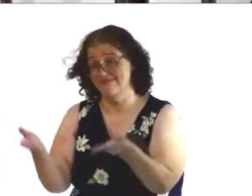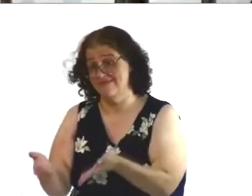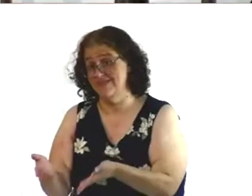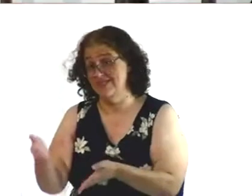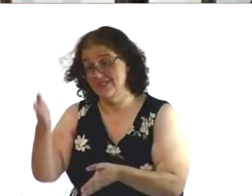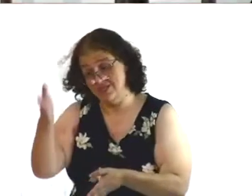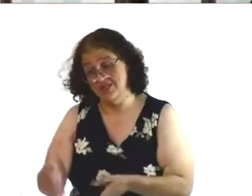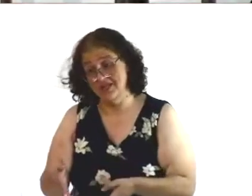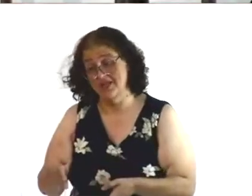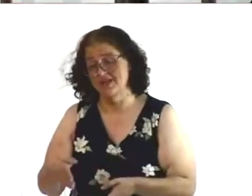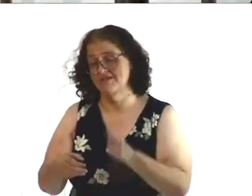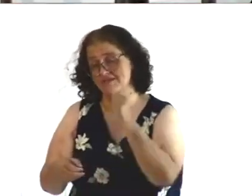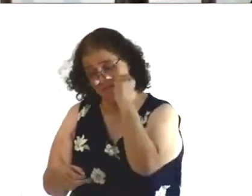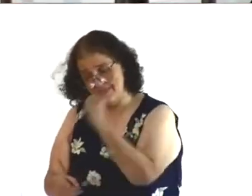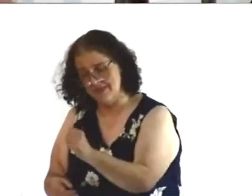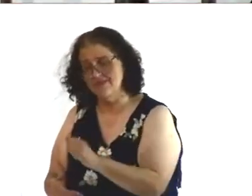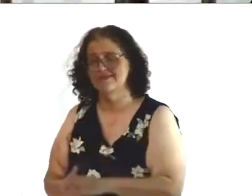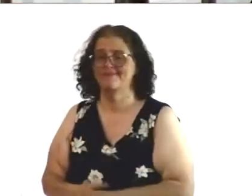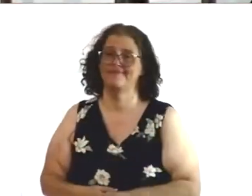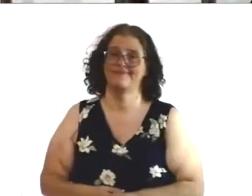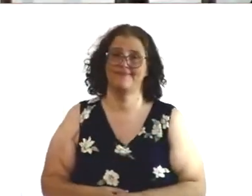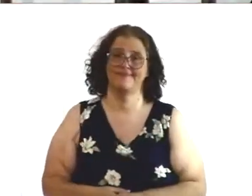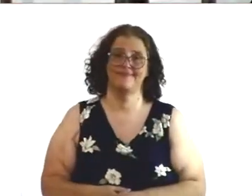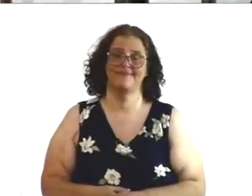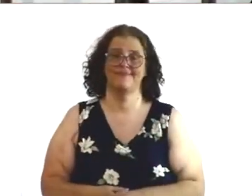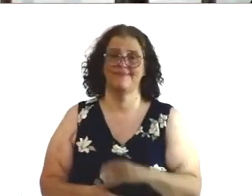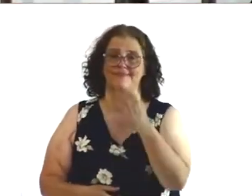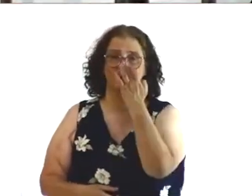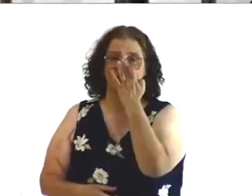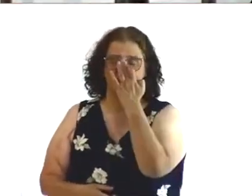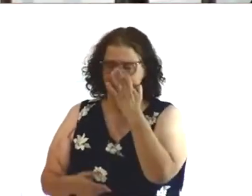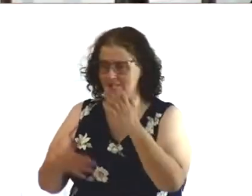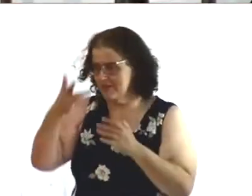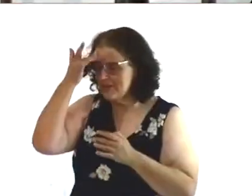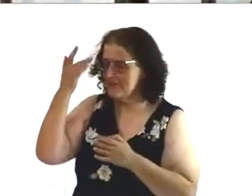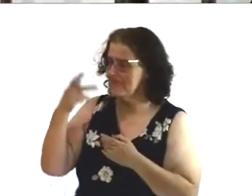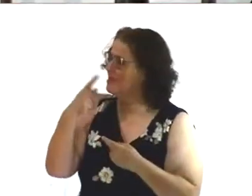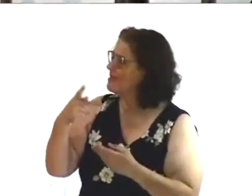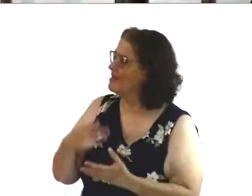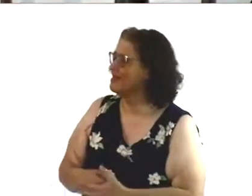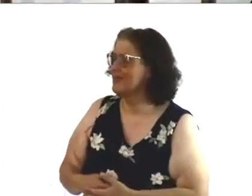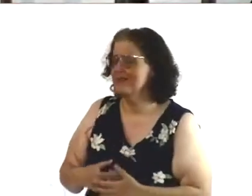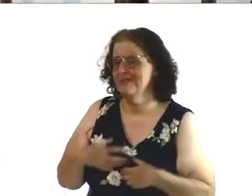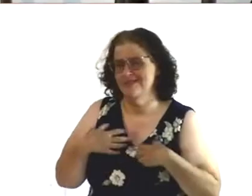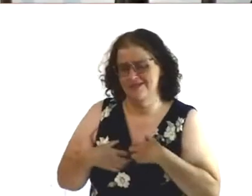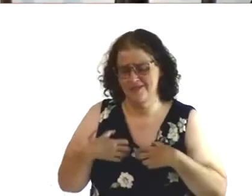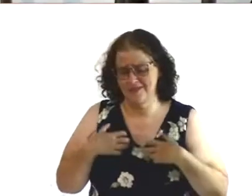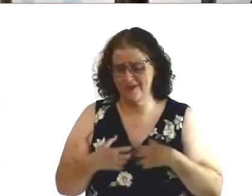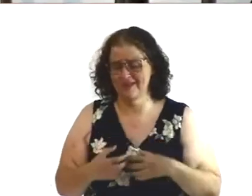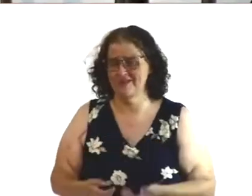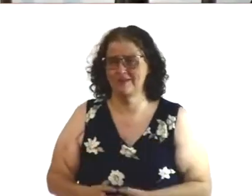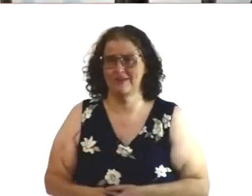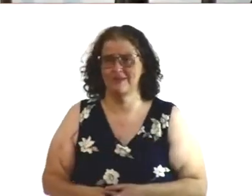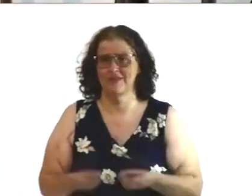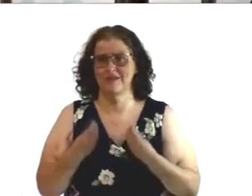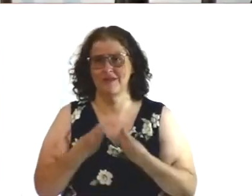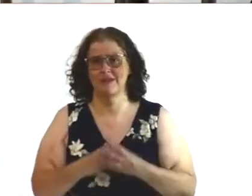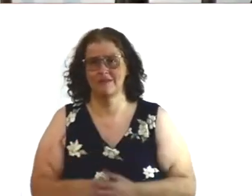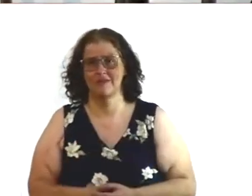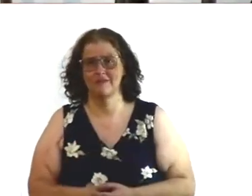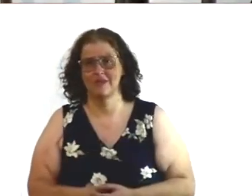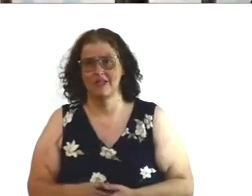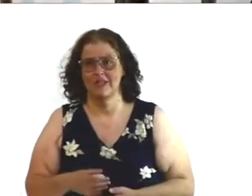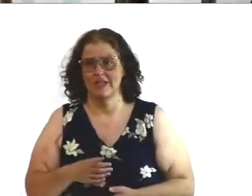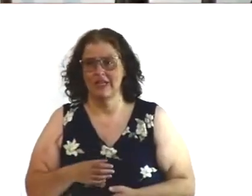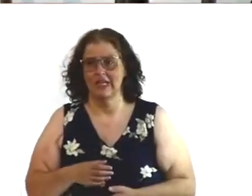a vingança, como é que eu vou tirar isso de mim? E então quando a palavra de Deus diz, é réu confesso,